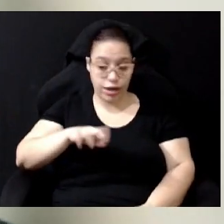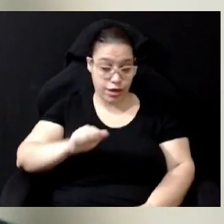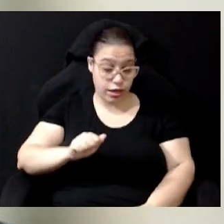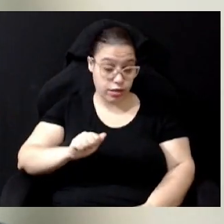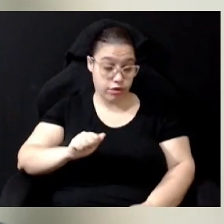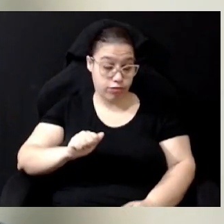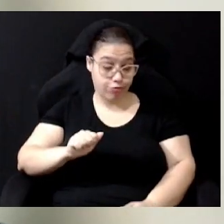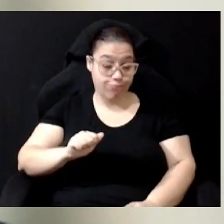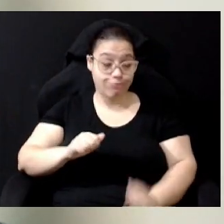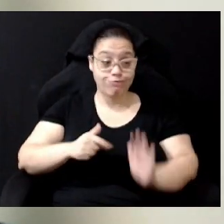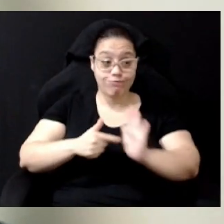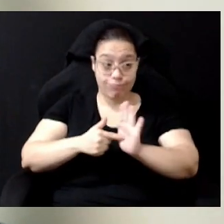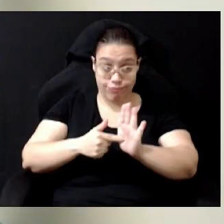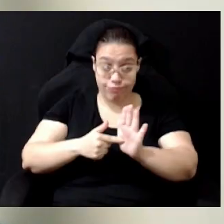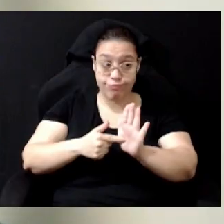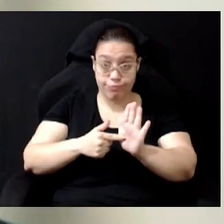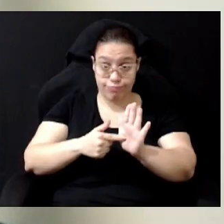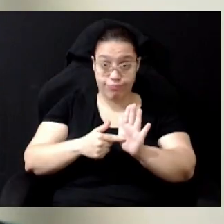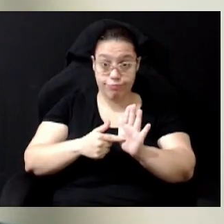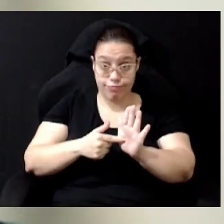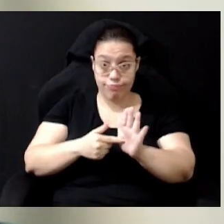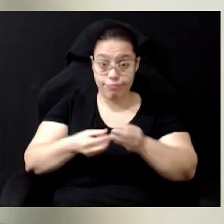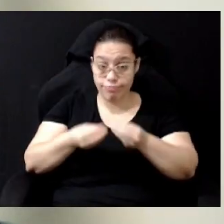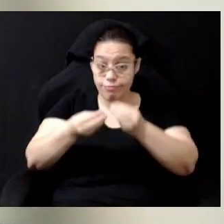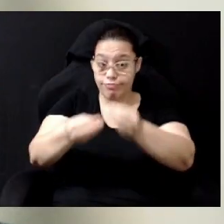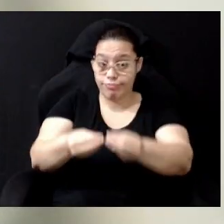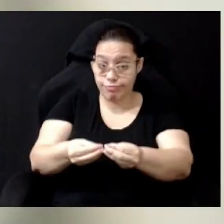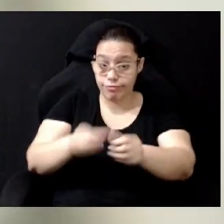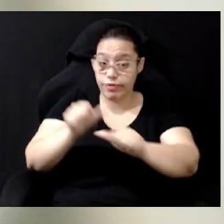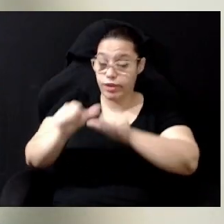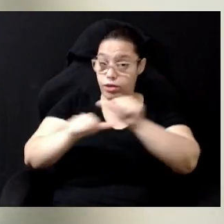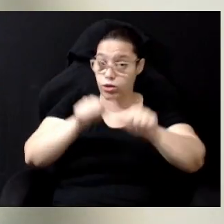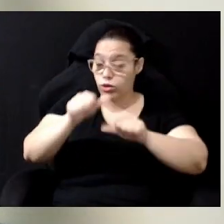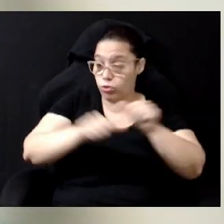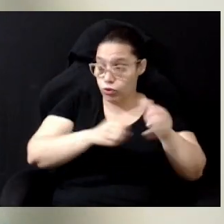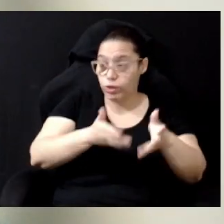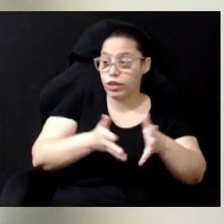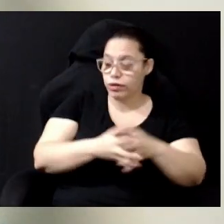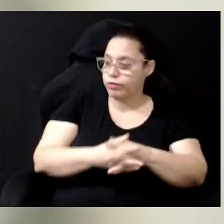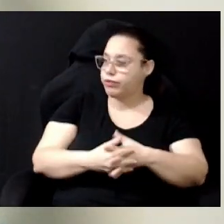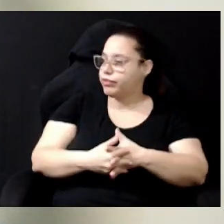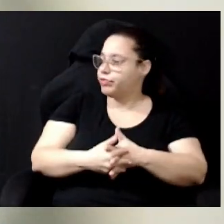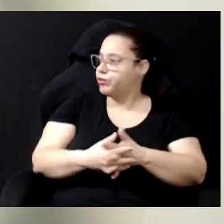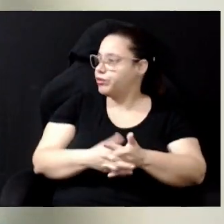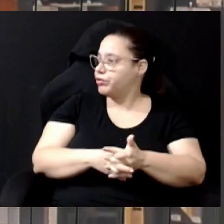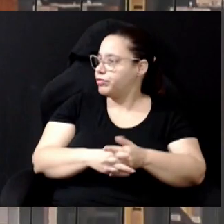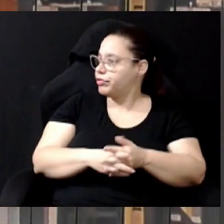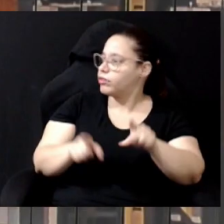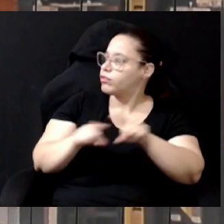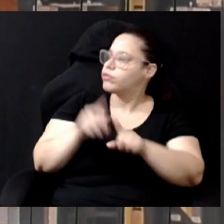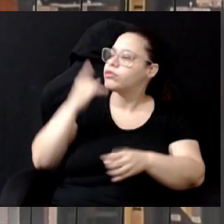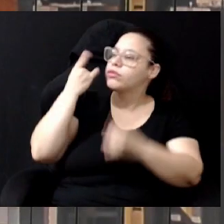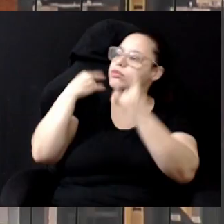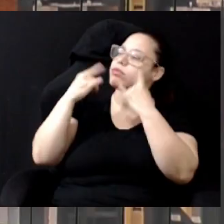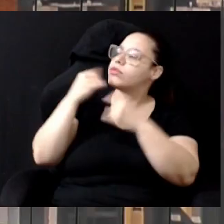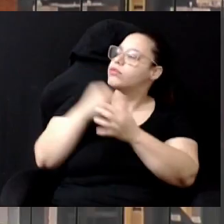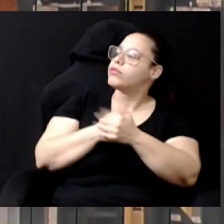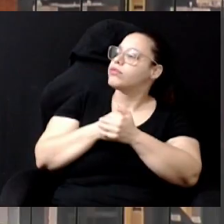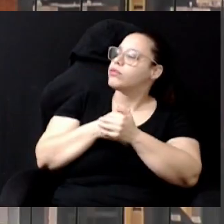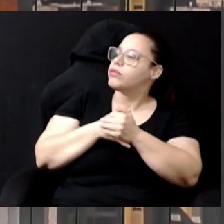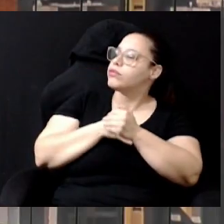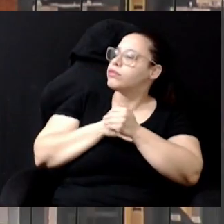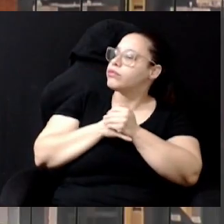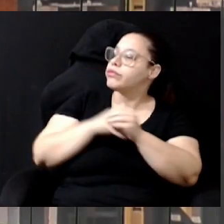expressar, consigo simular e me leva a fazer alterações de processo. E também achei muito interessante